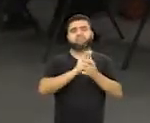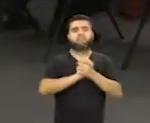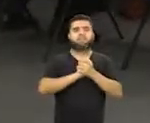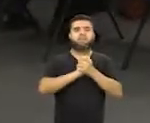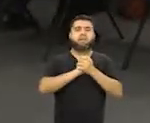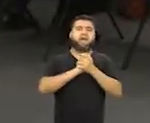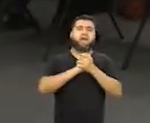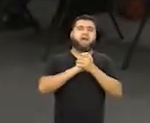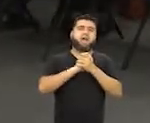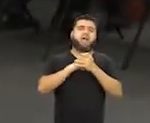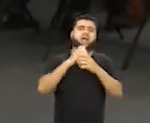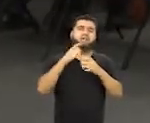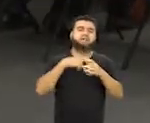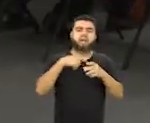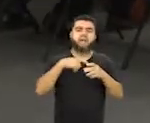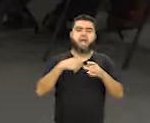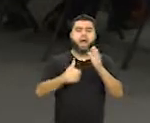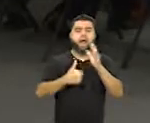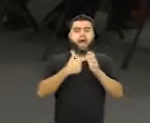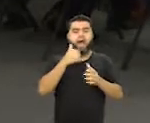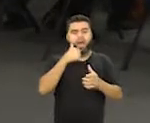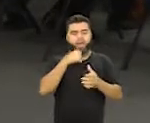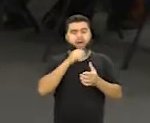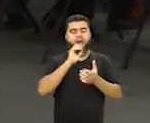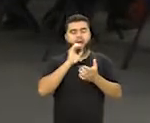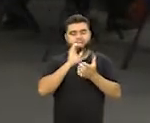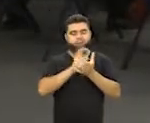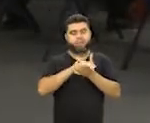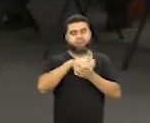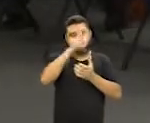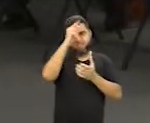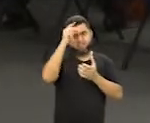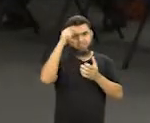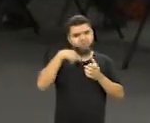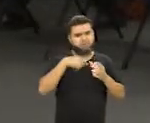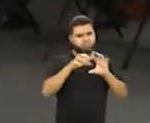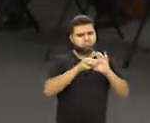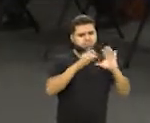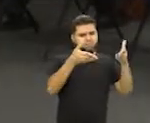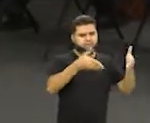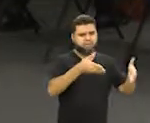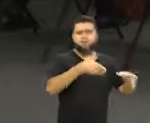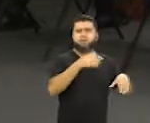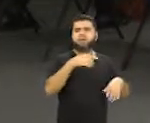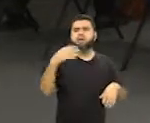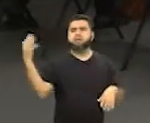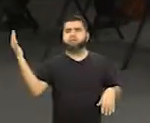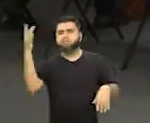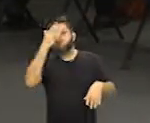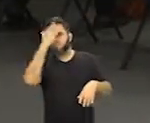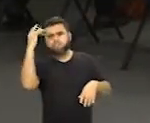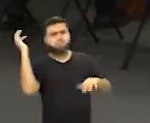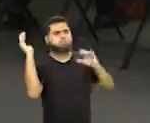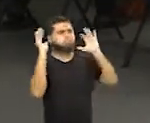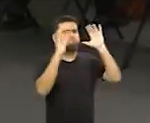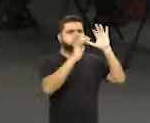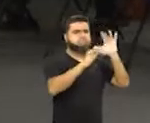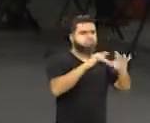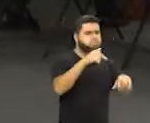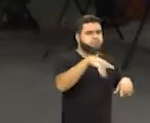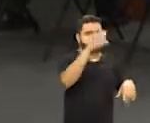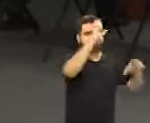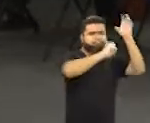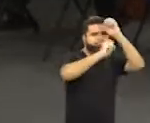por ceder esse espaço para poder realizar essa palestra de extrema importância, né, com excelentes palestrantes também que conhecem